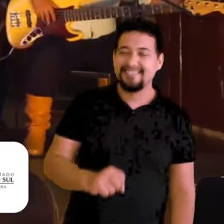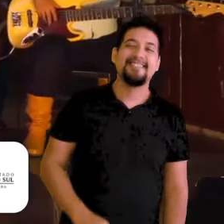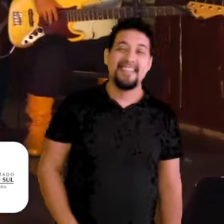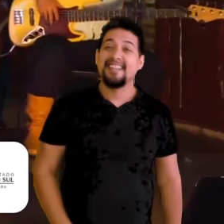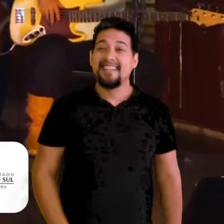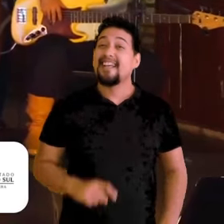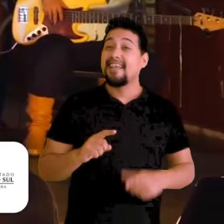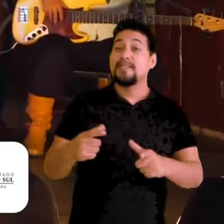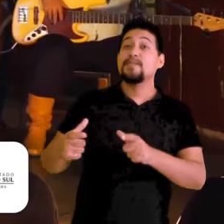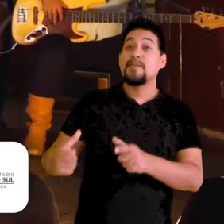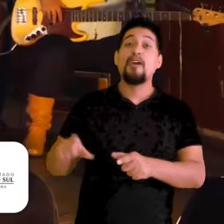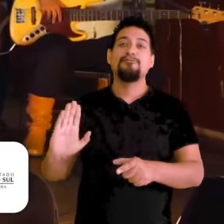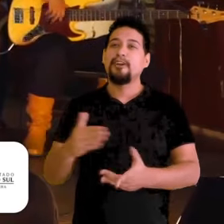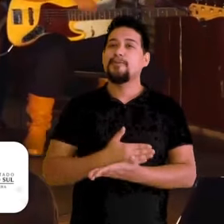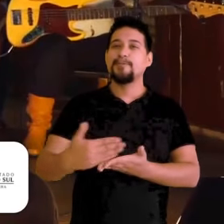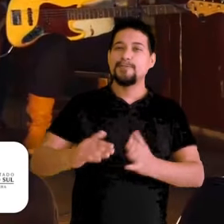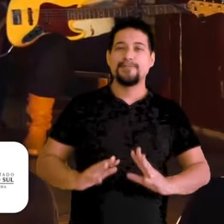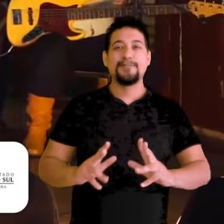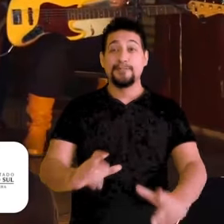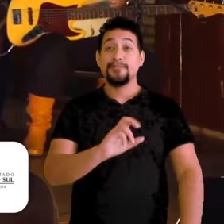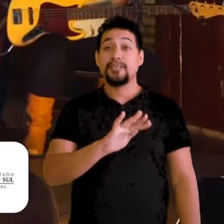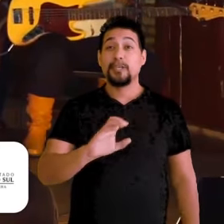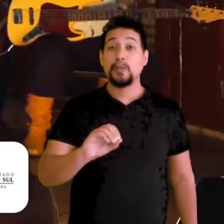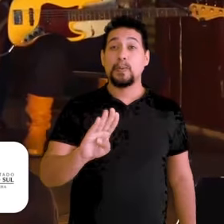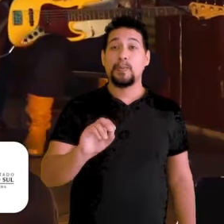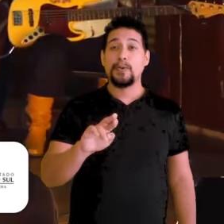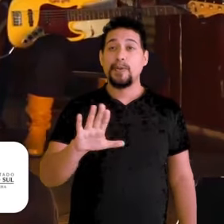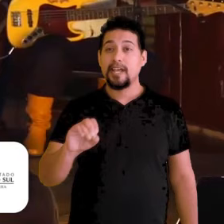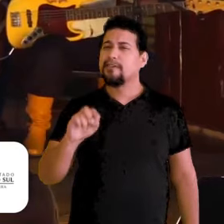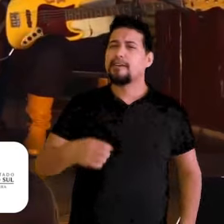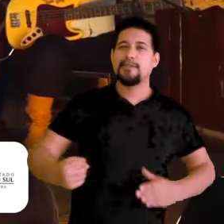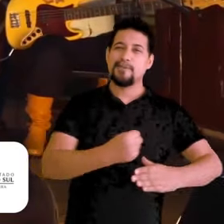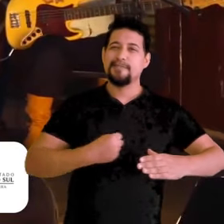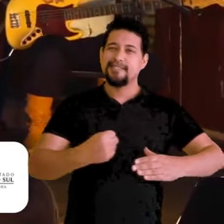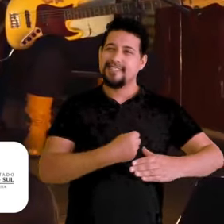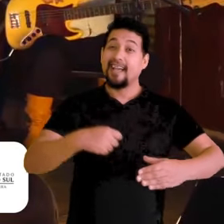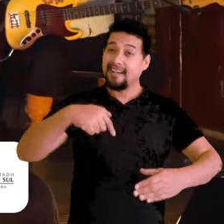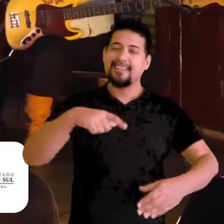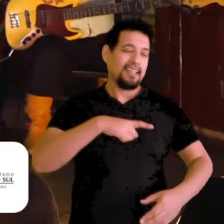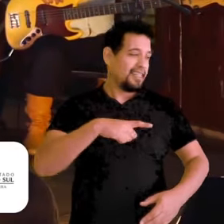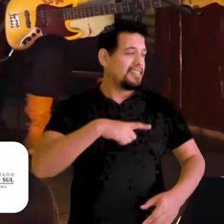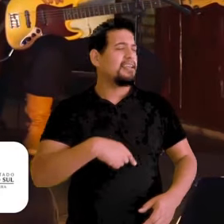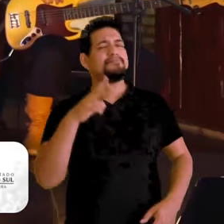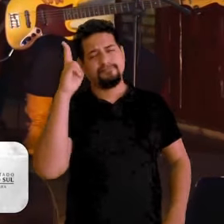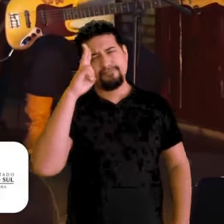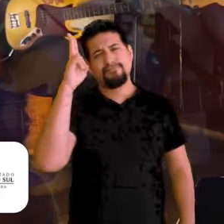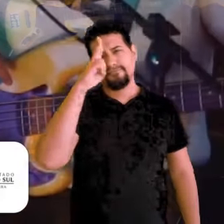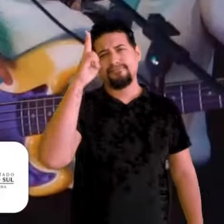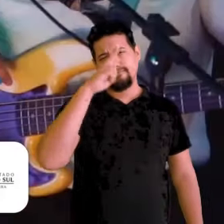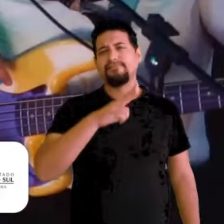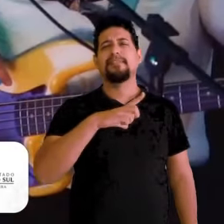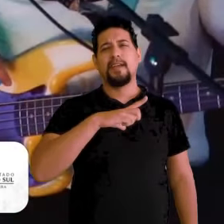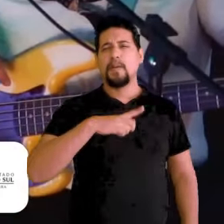aqui local, foi nesse, isso? Esse local que começou, Chiquito e Bordoneio, nesta cozinha, aqui ó, tem um... Aqui tem história,